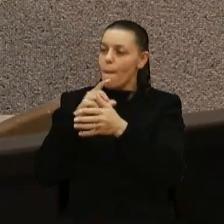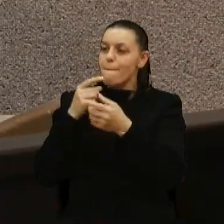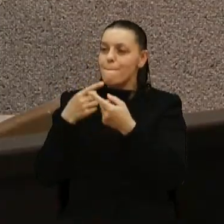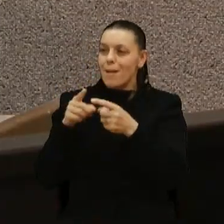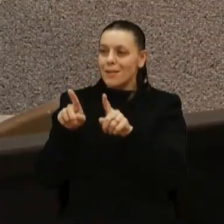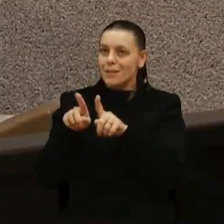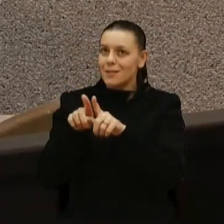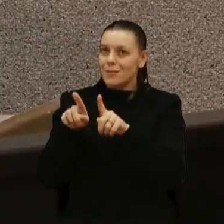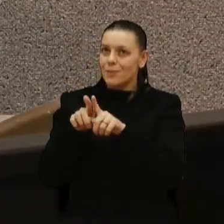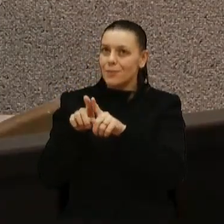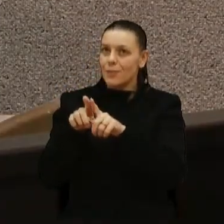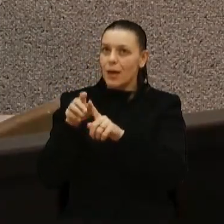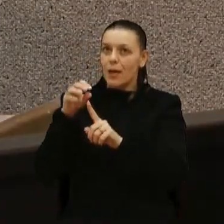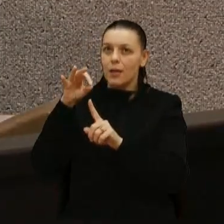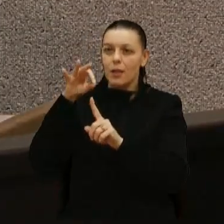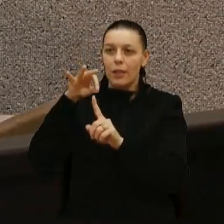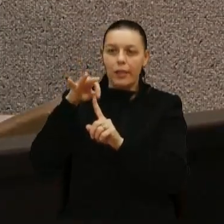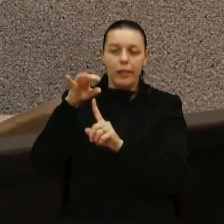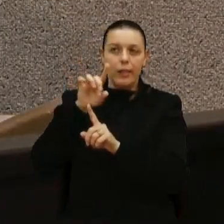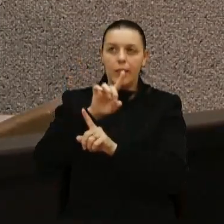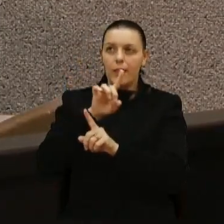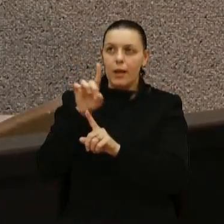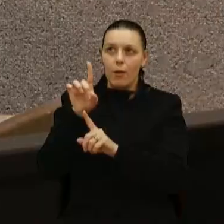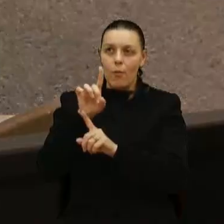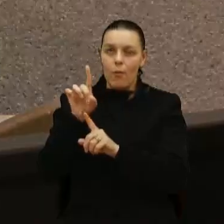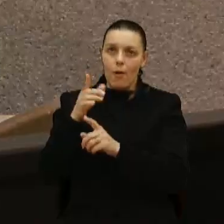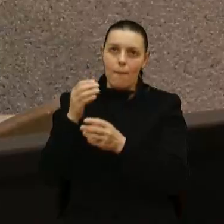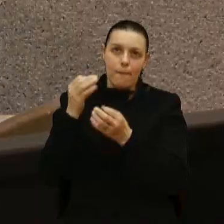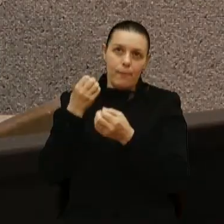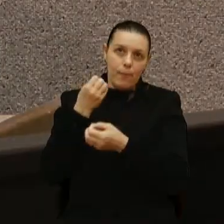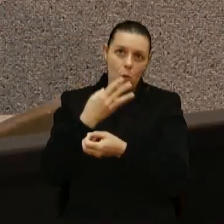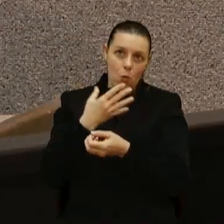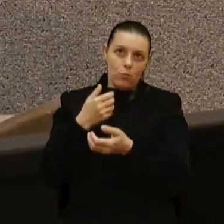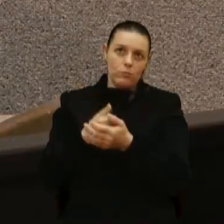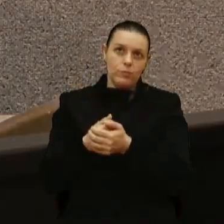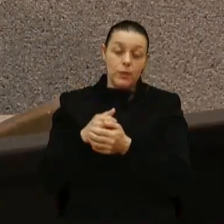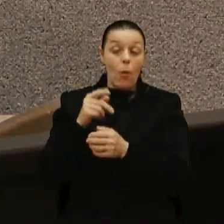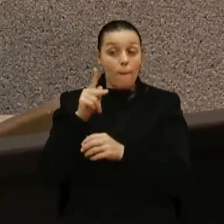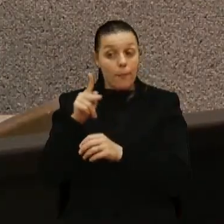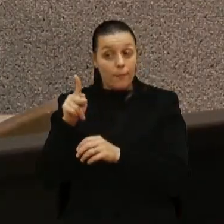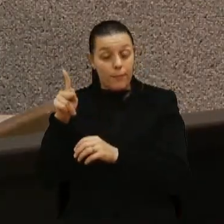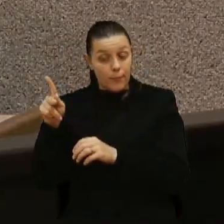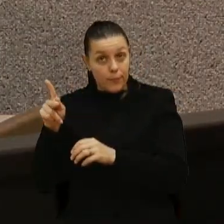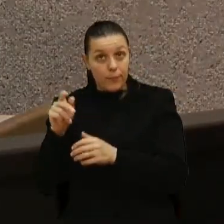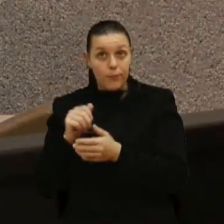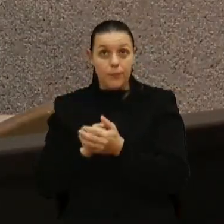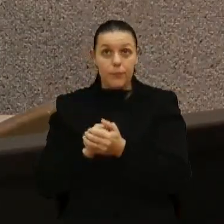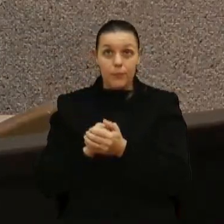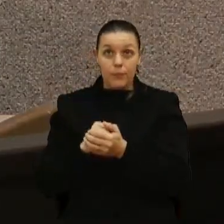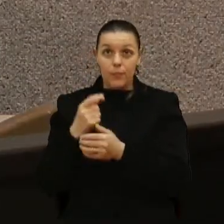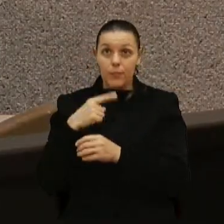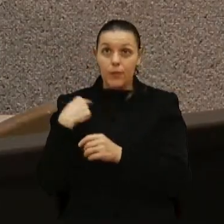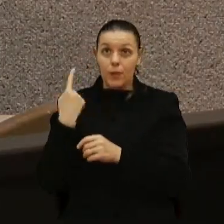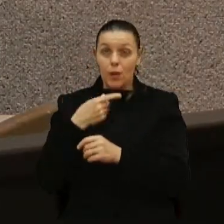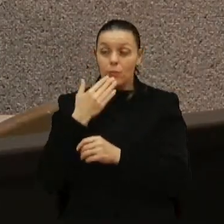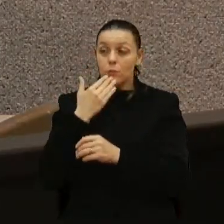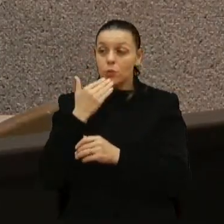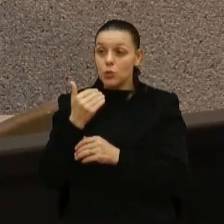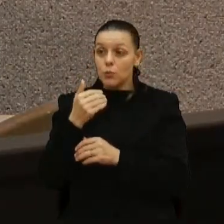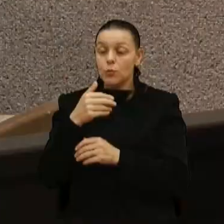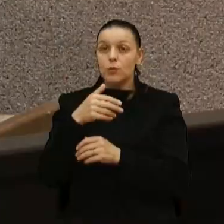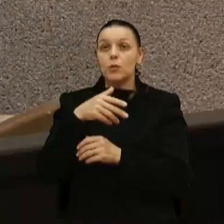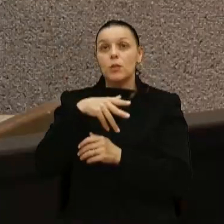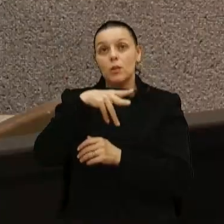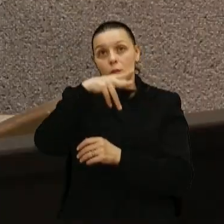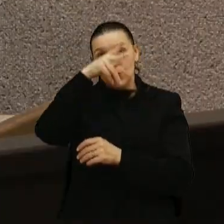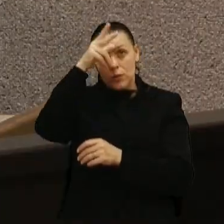que não são adequados para as pessoas. Então, através dessa PPP, então, a gente solicita que o município